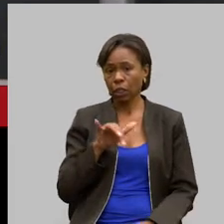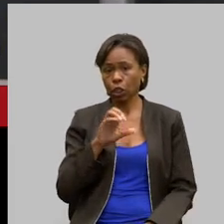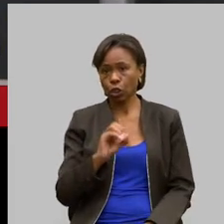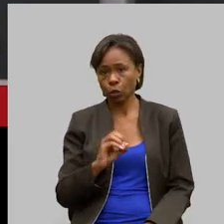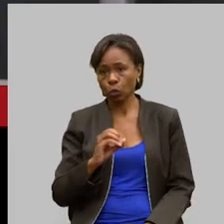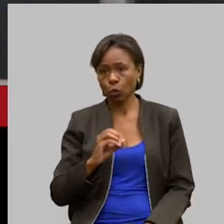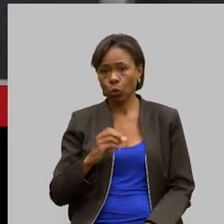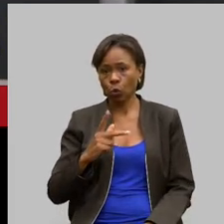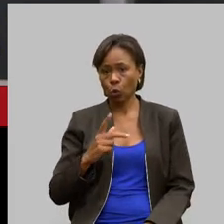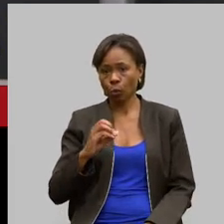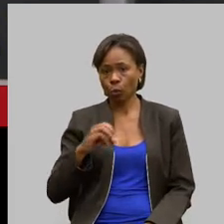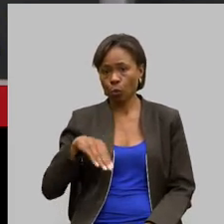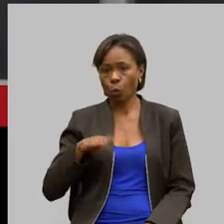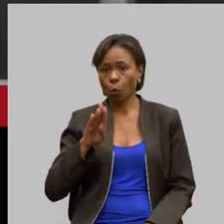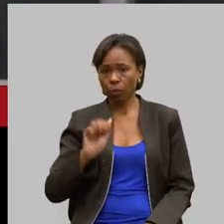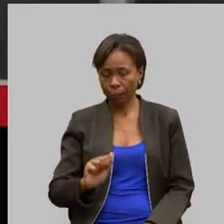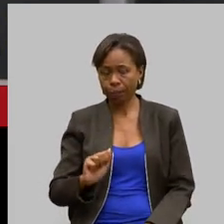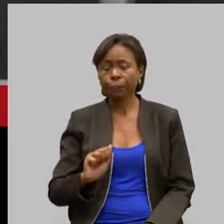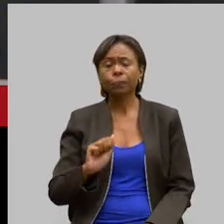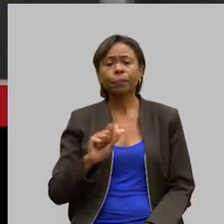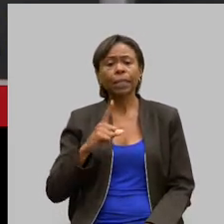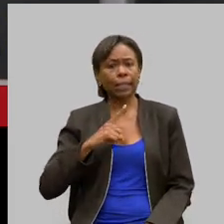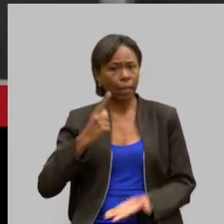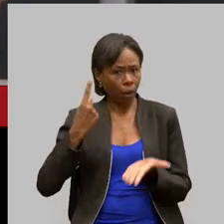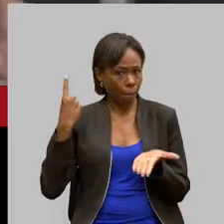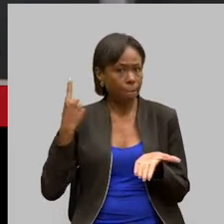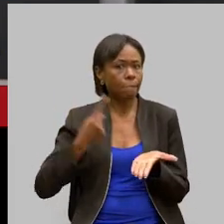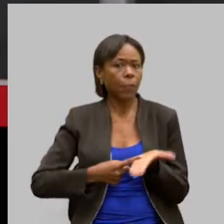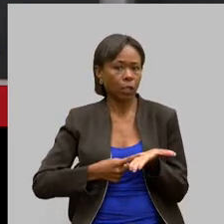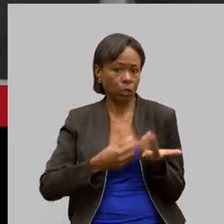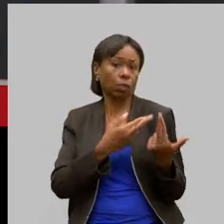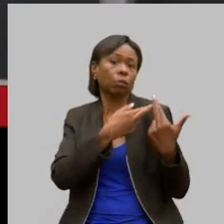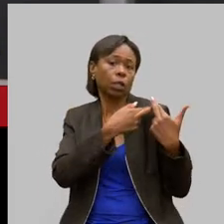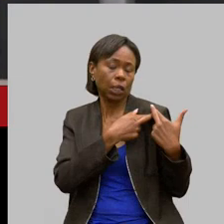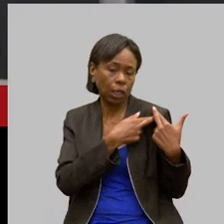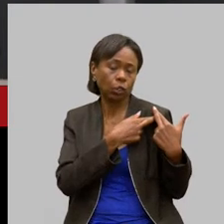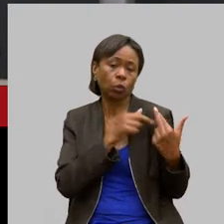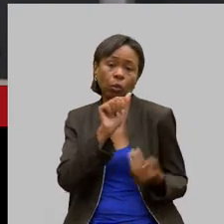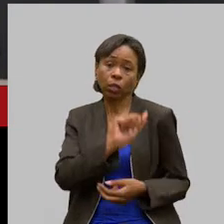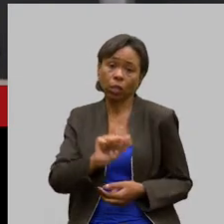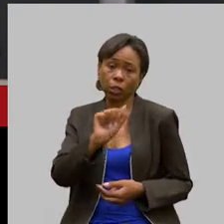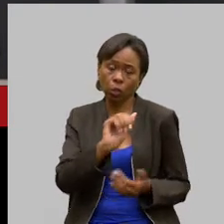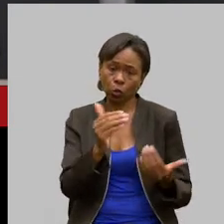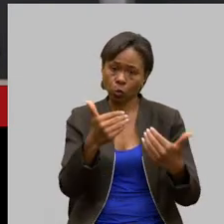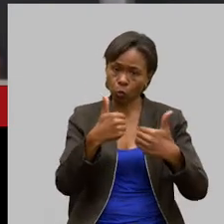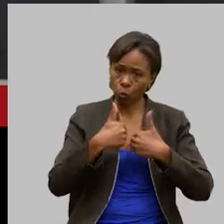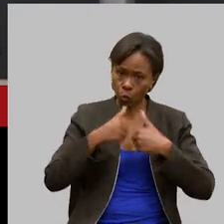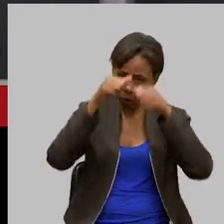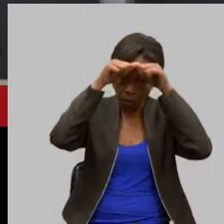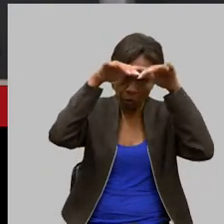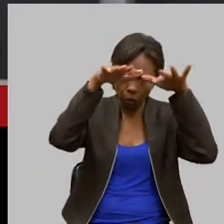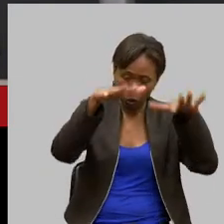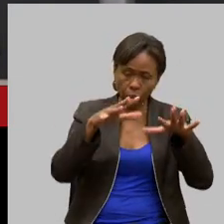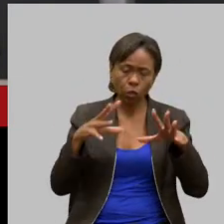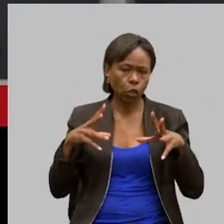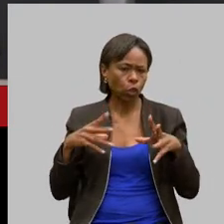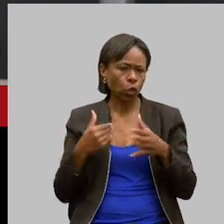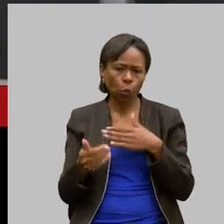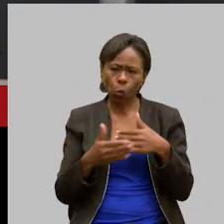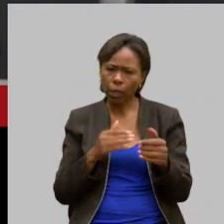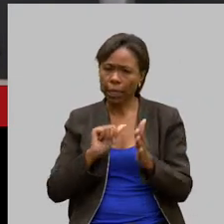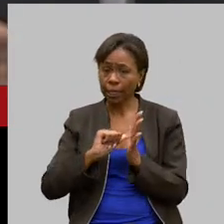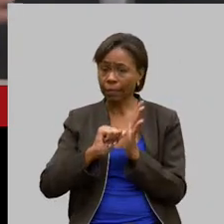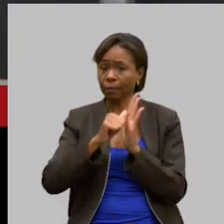um um compromisso com a Associação dos autistas temos o compromisso com todos os deficientes de nossa